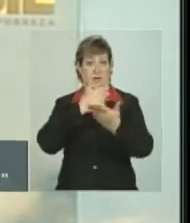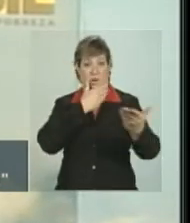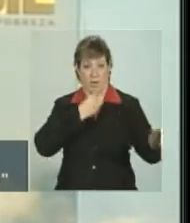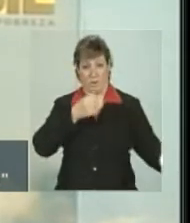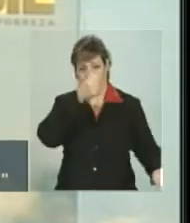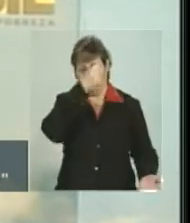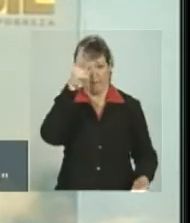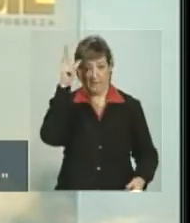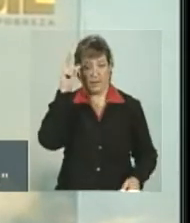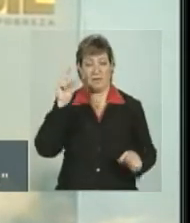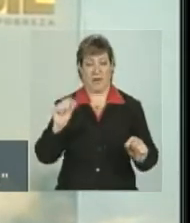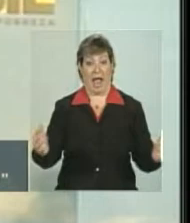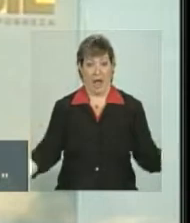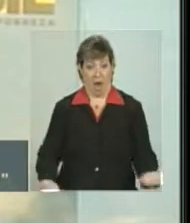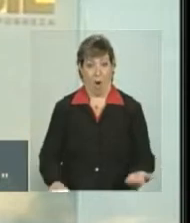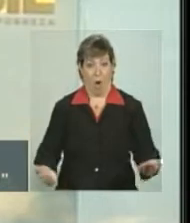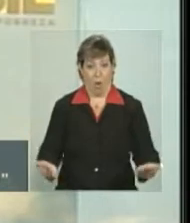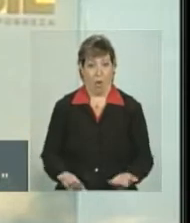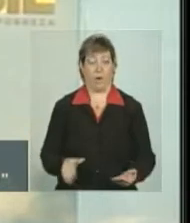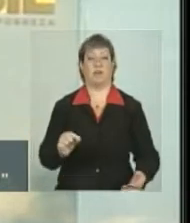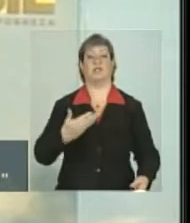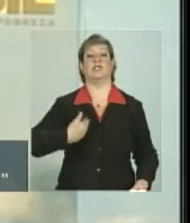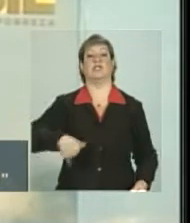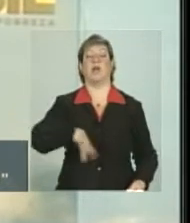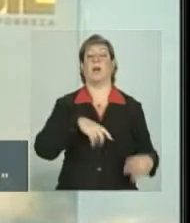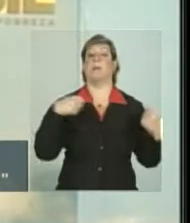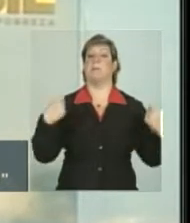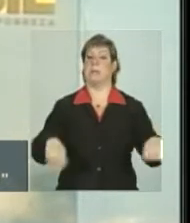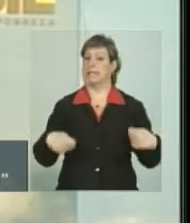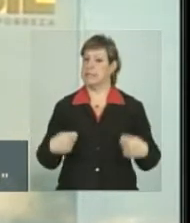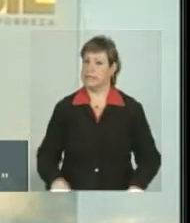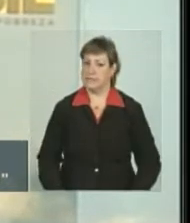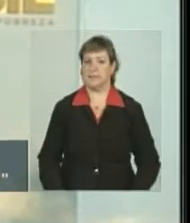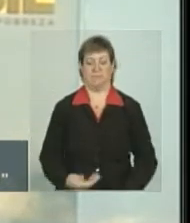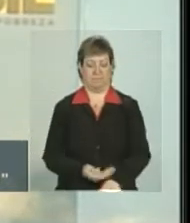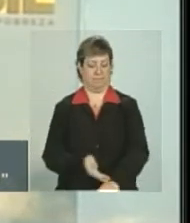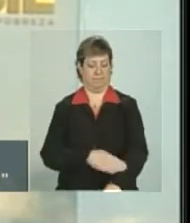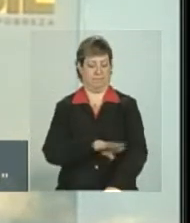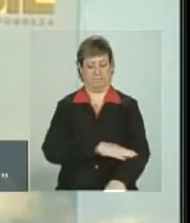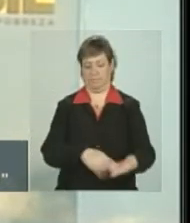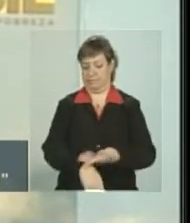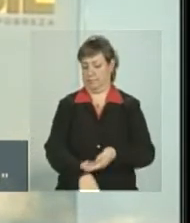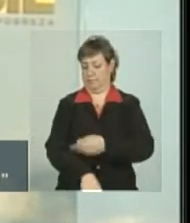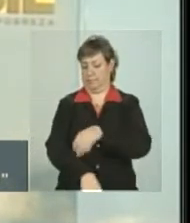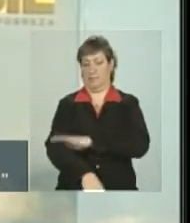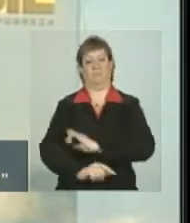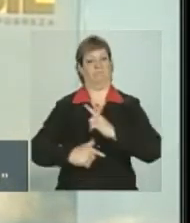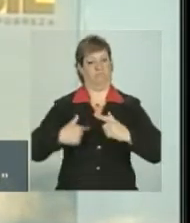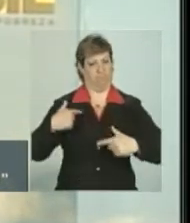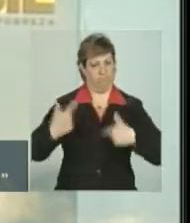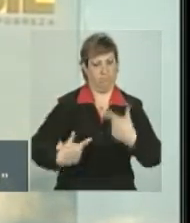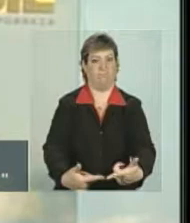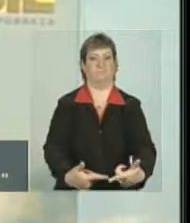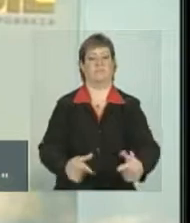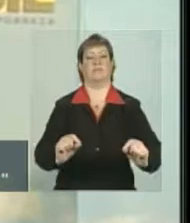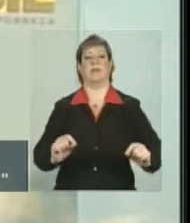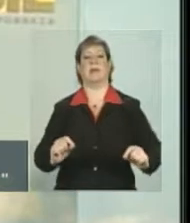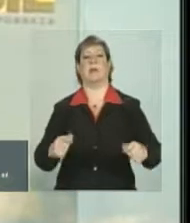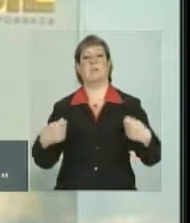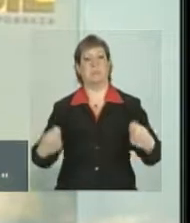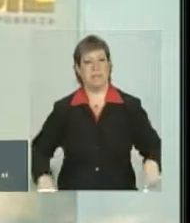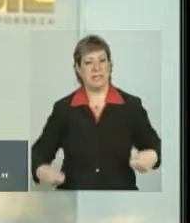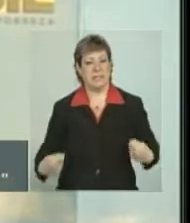prefeitas que agora nós temos de botar mãos à obra e tornar cada vez